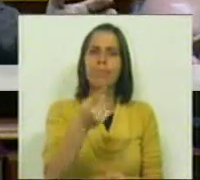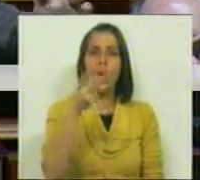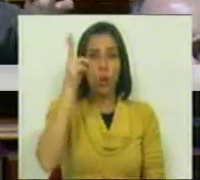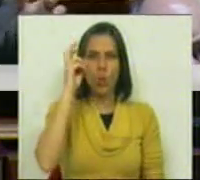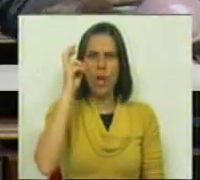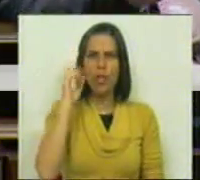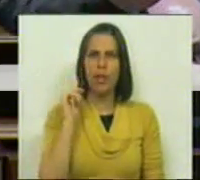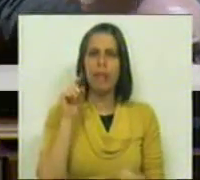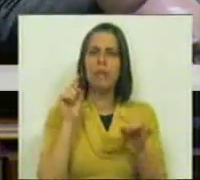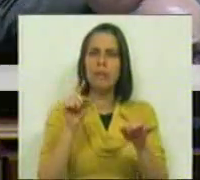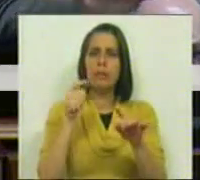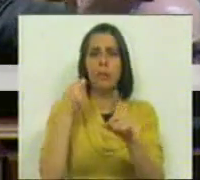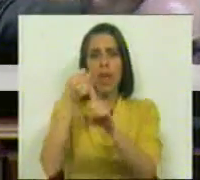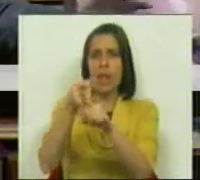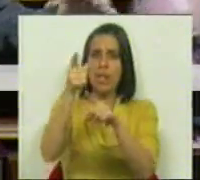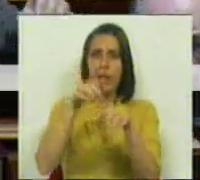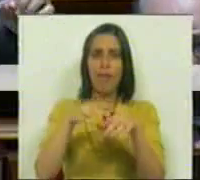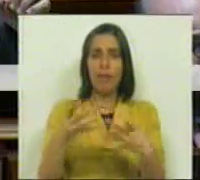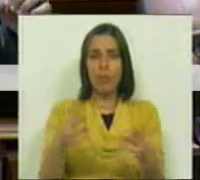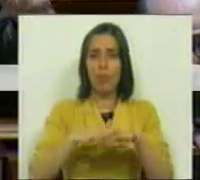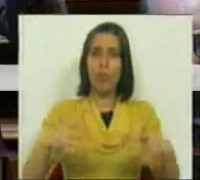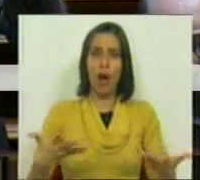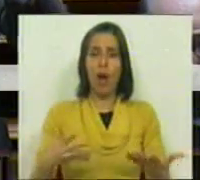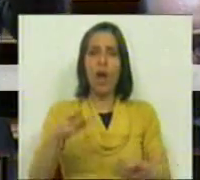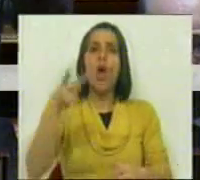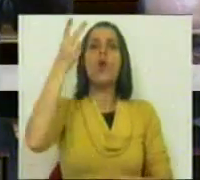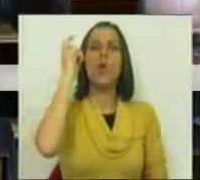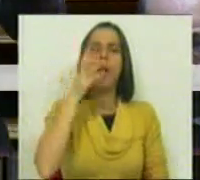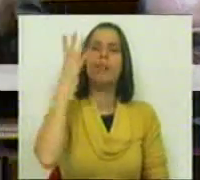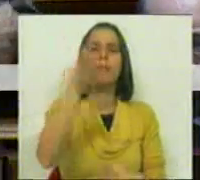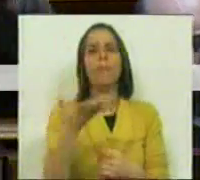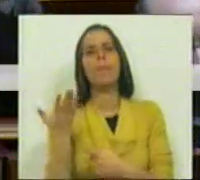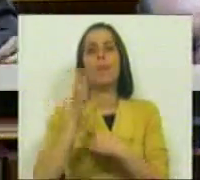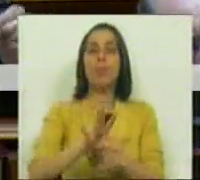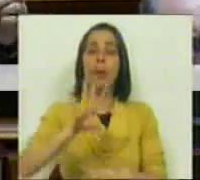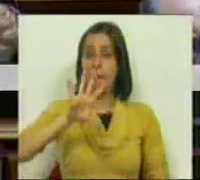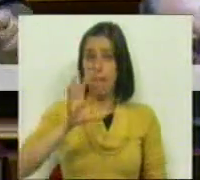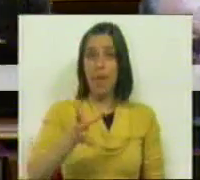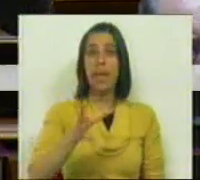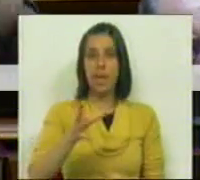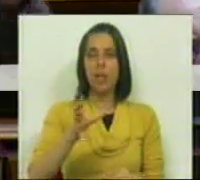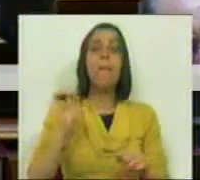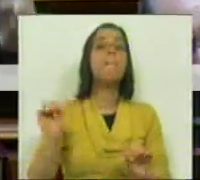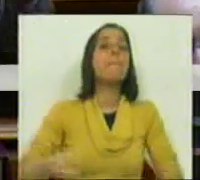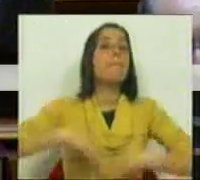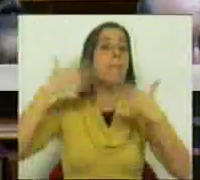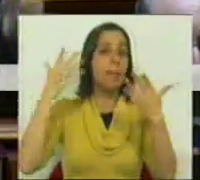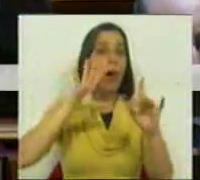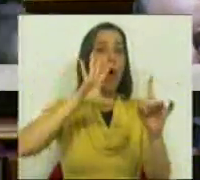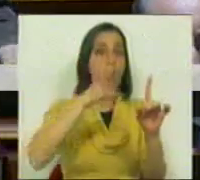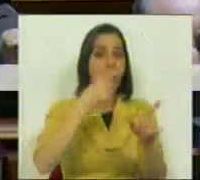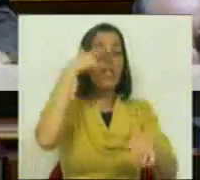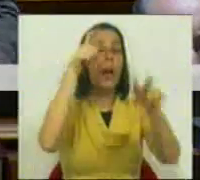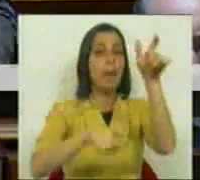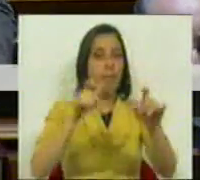de coragem. E esse é o desafio que está em cima da mesa. A coragem de dizer, por exemplo, ao país que primeiro está o país